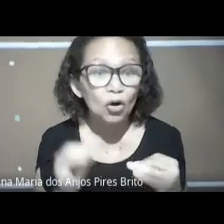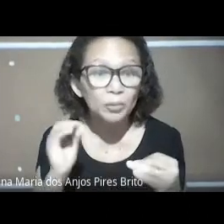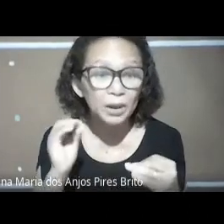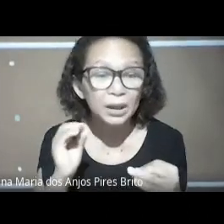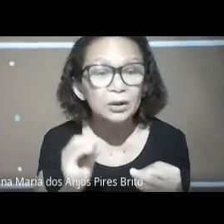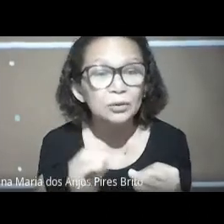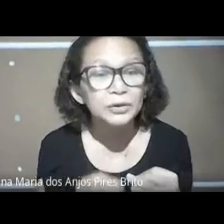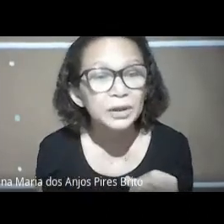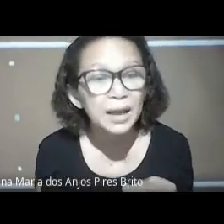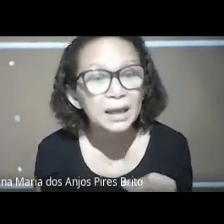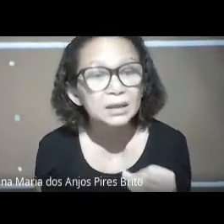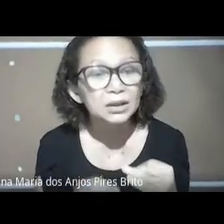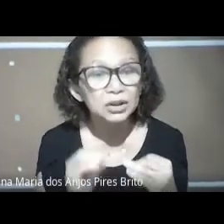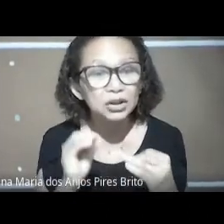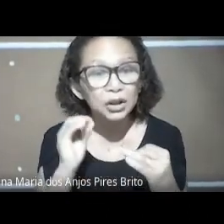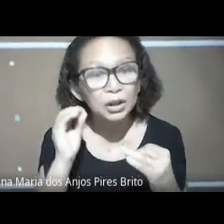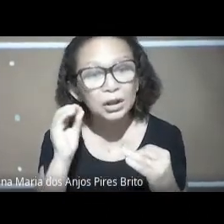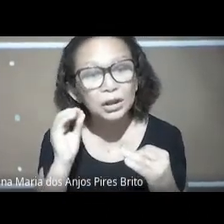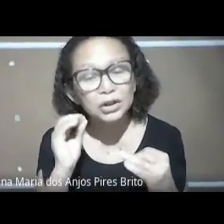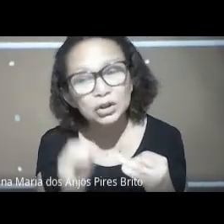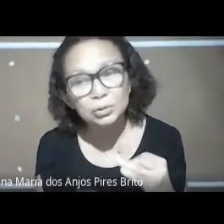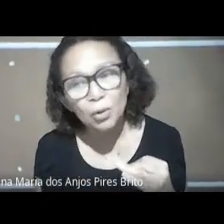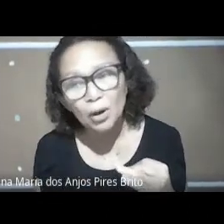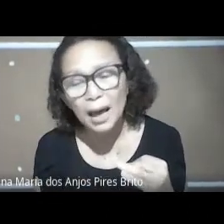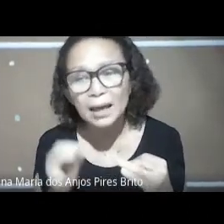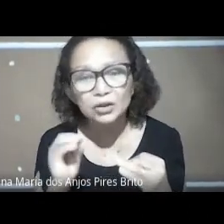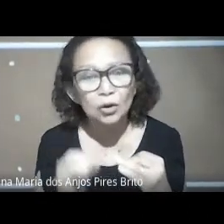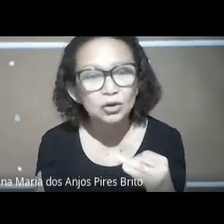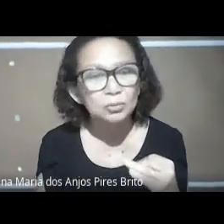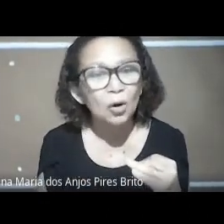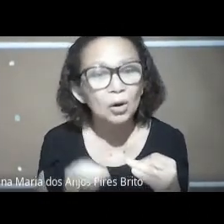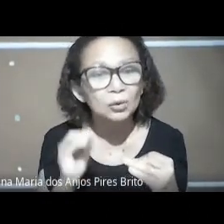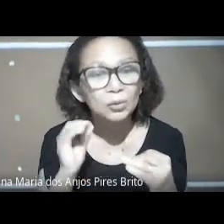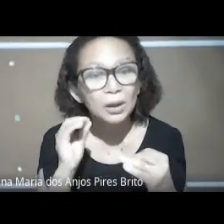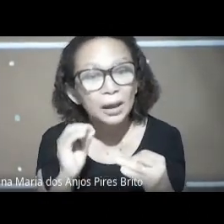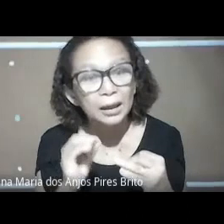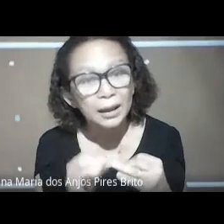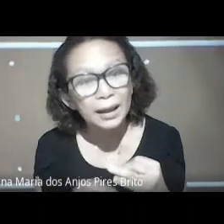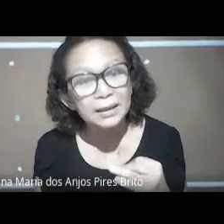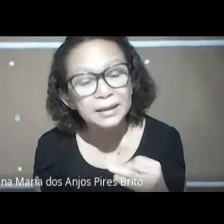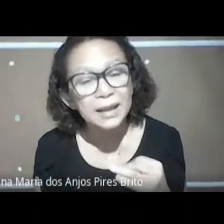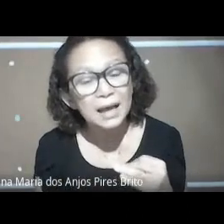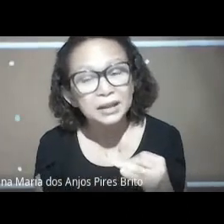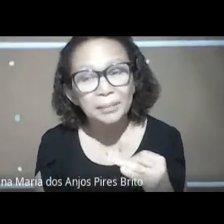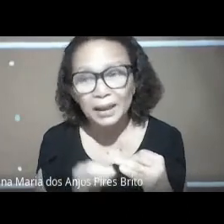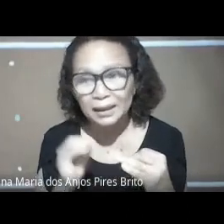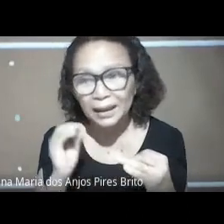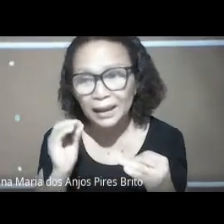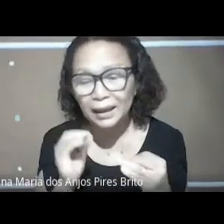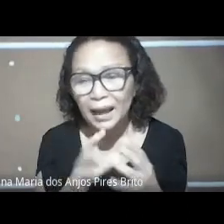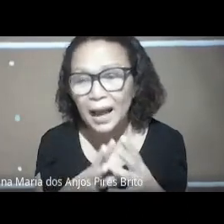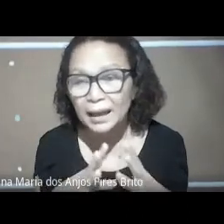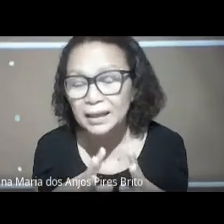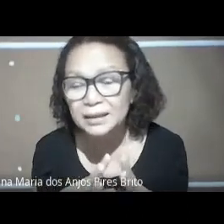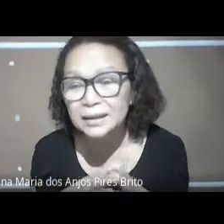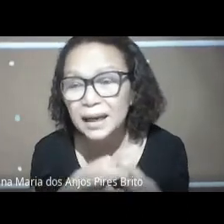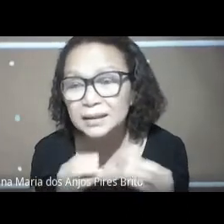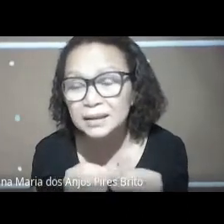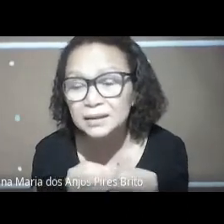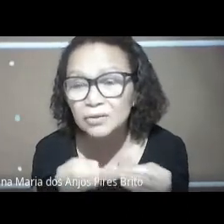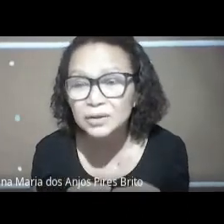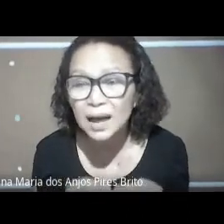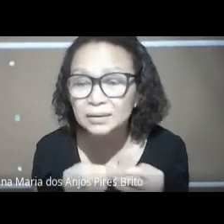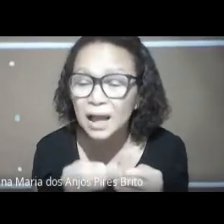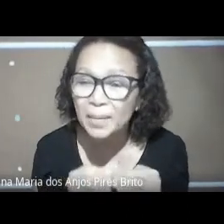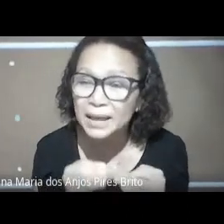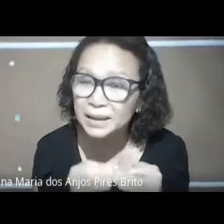de nome, dos sinais de morar, de onde moram, né? Sinais de aprender, aqueles sinais